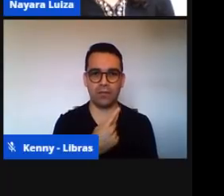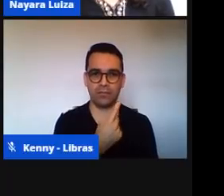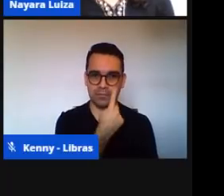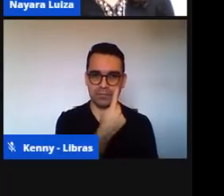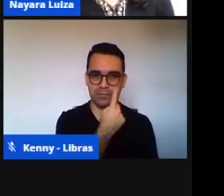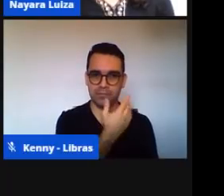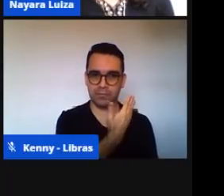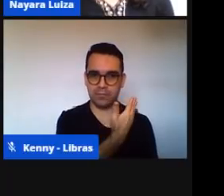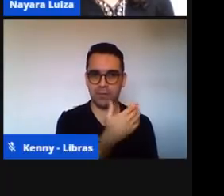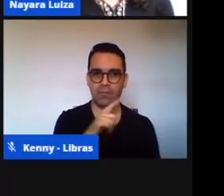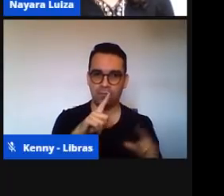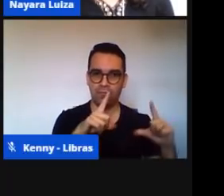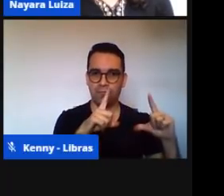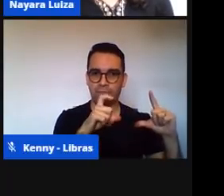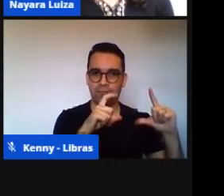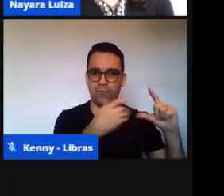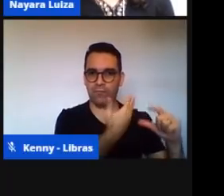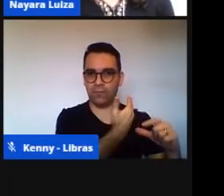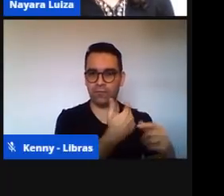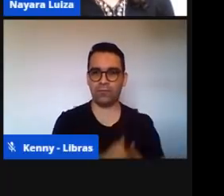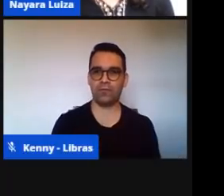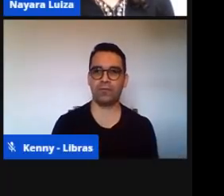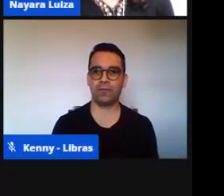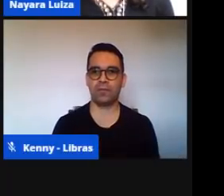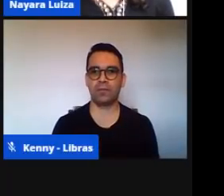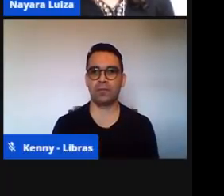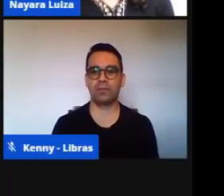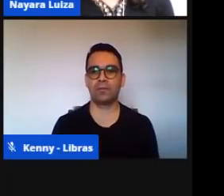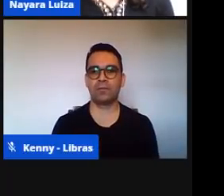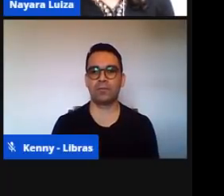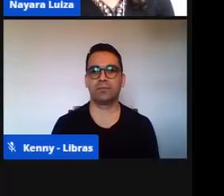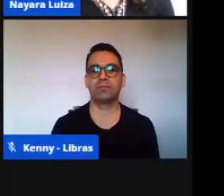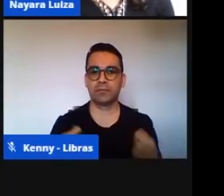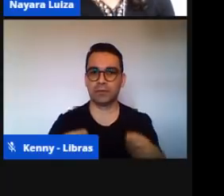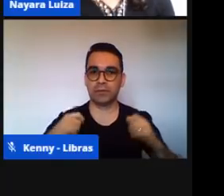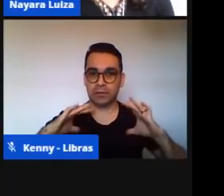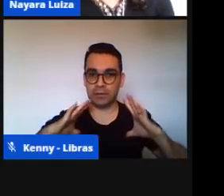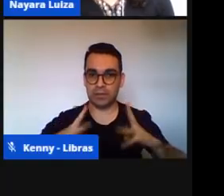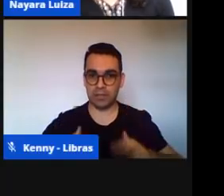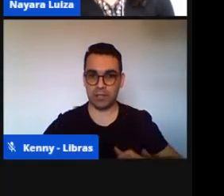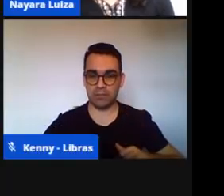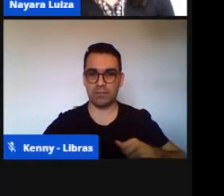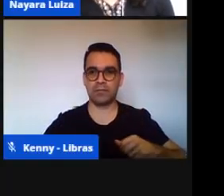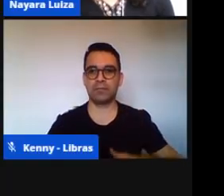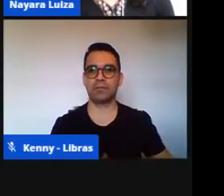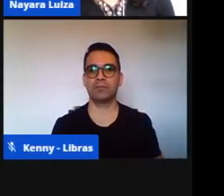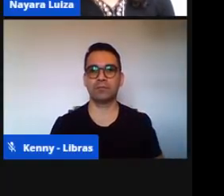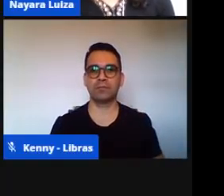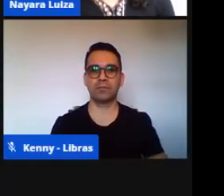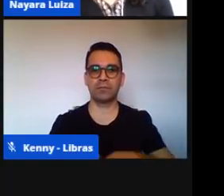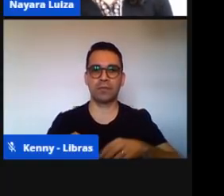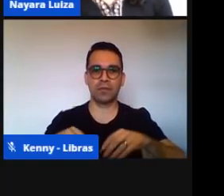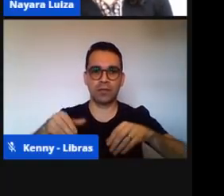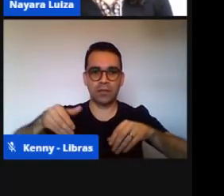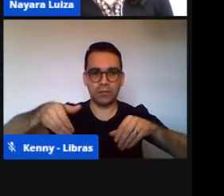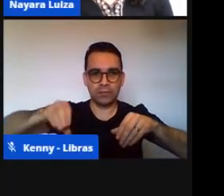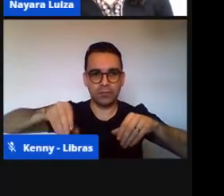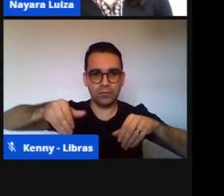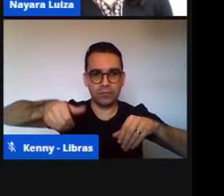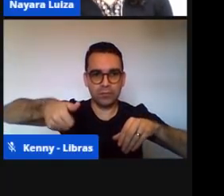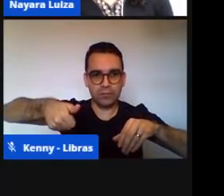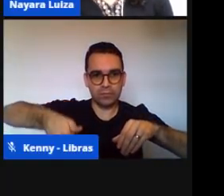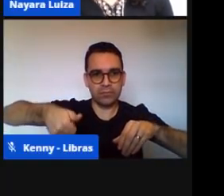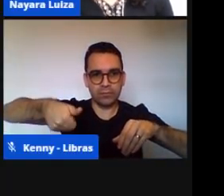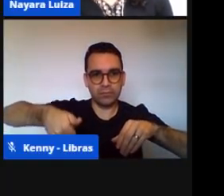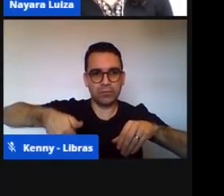áreas de contato, que tem muito contato de mão, muita manipulação, devem ser higienizadas com frequência. Então, as torneiras